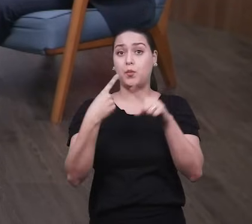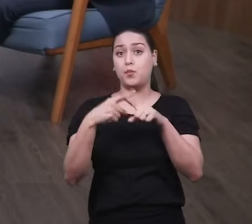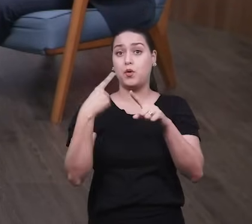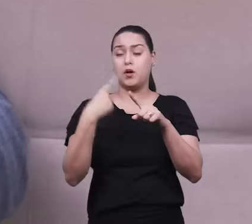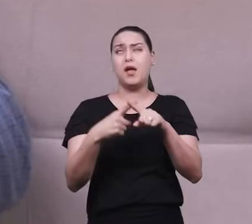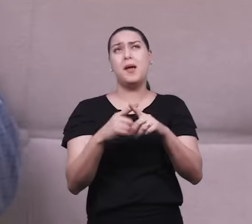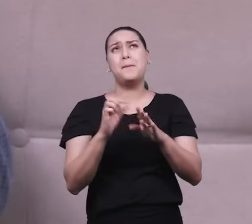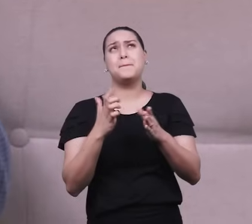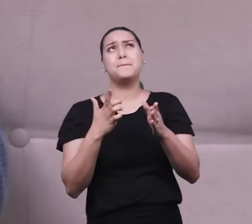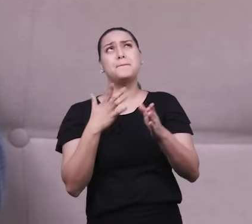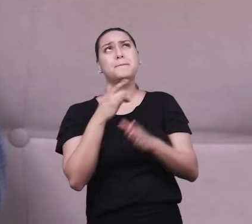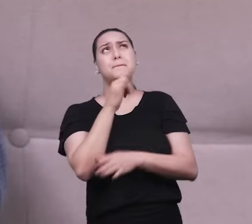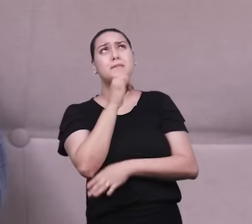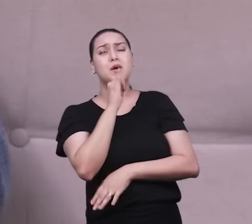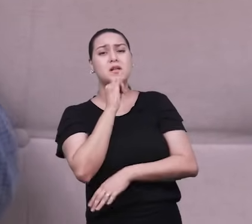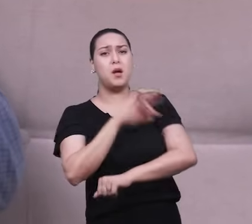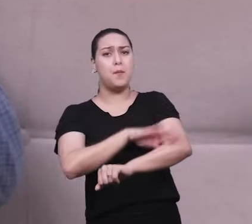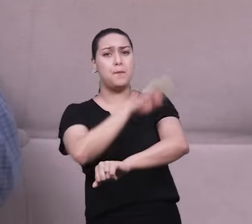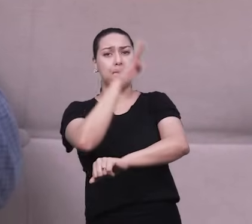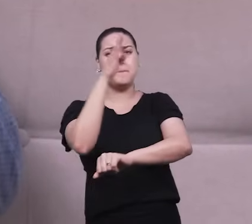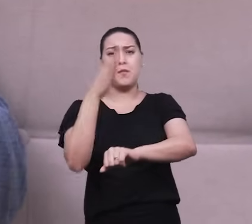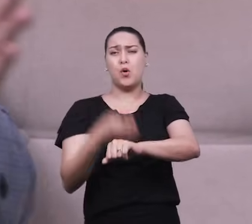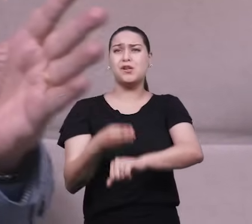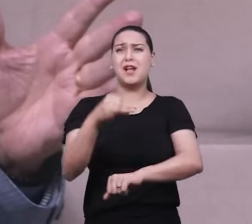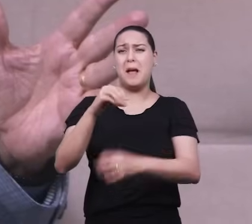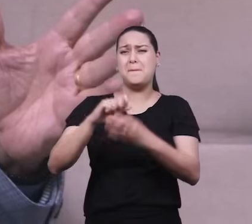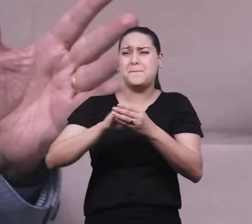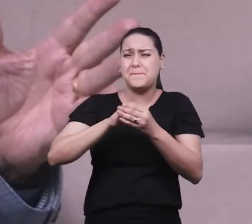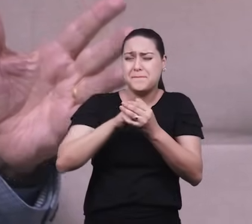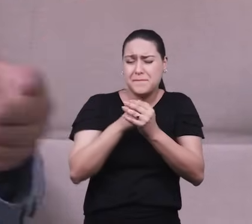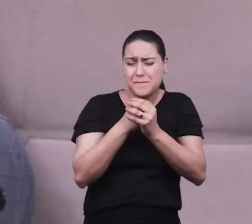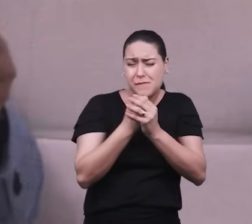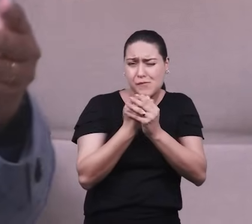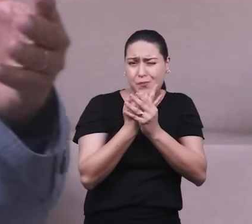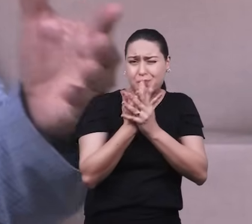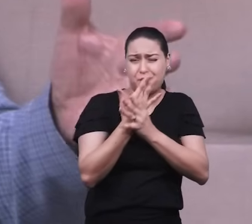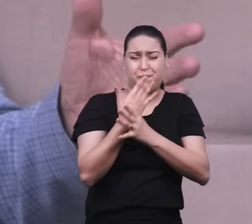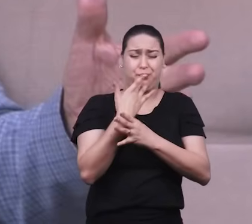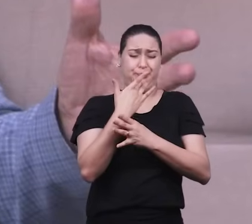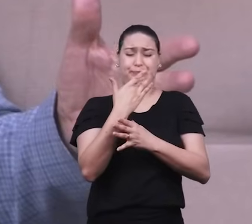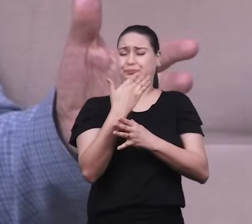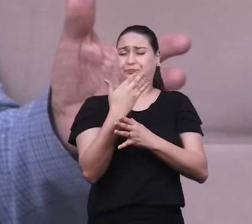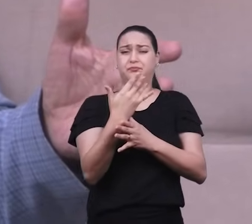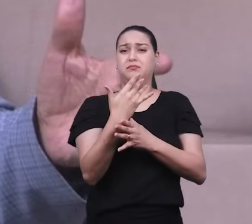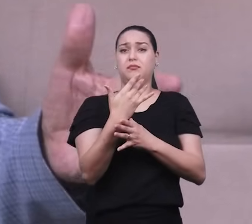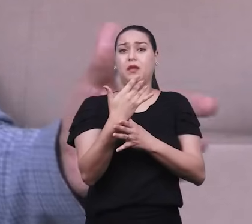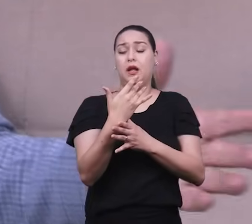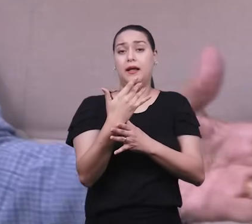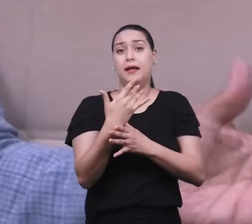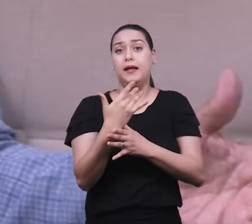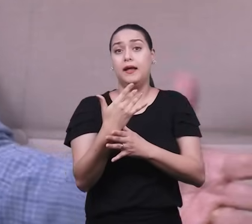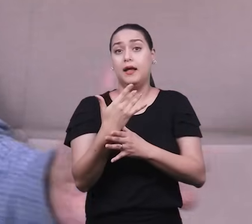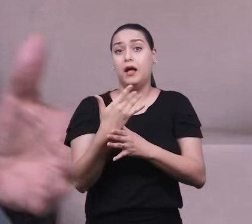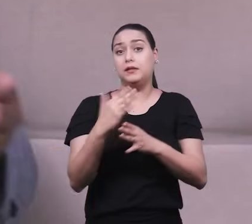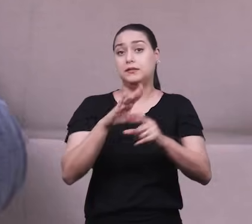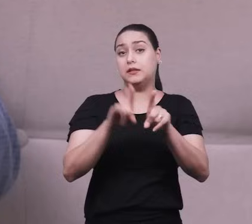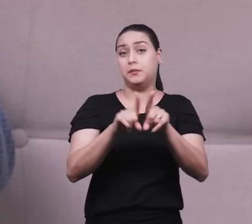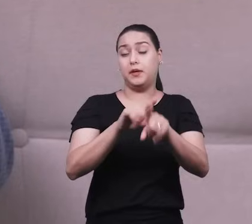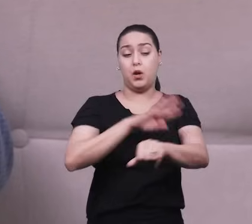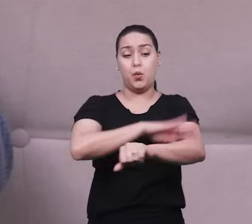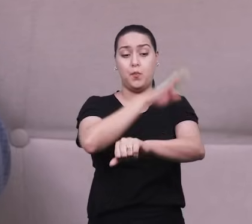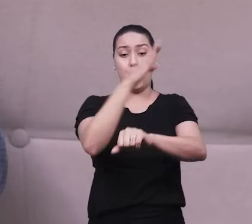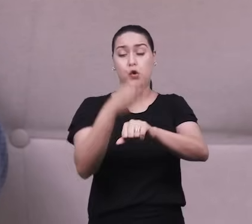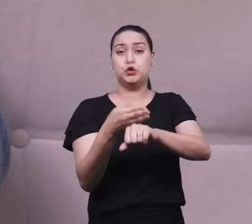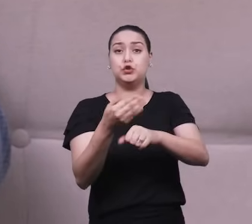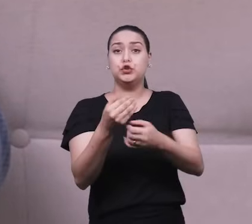irei ao monte da mirra, ao outeiro do incenso. Sem revelação, pastor Sérgio, pastor Adriano e aqueles que